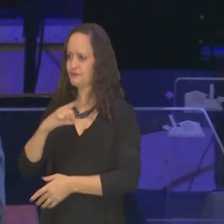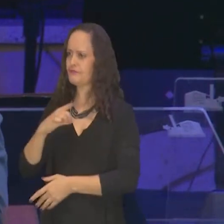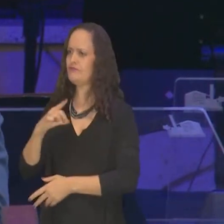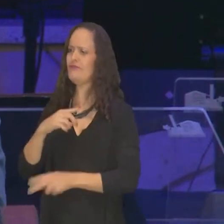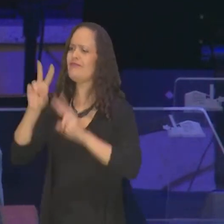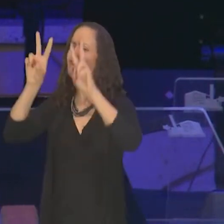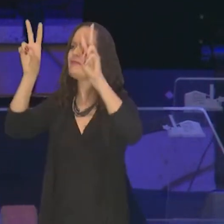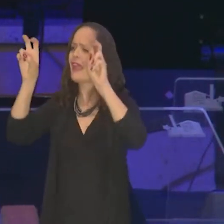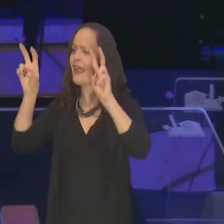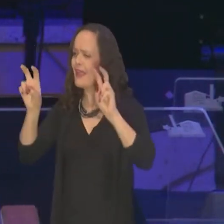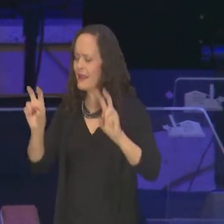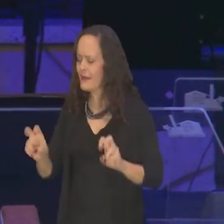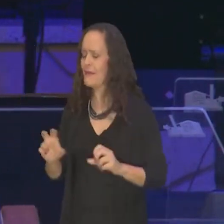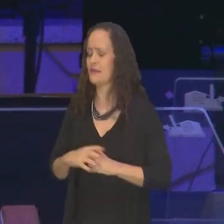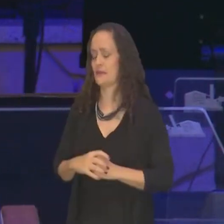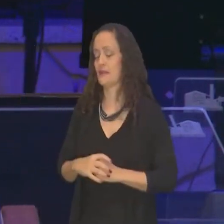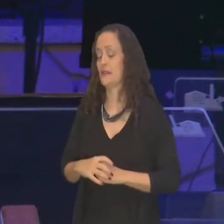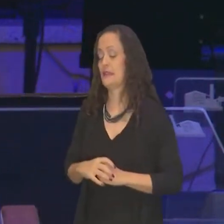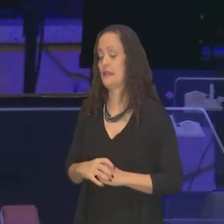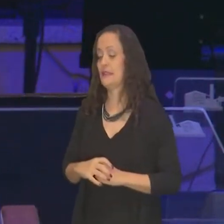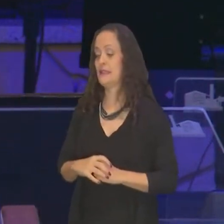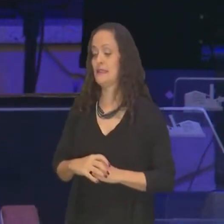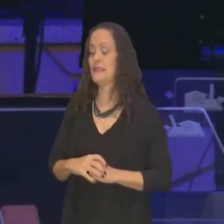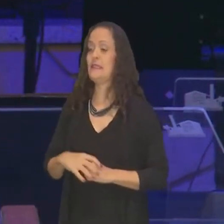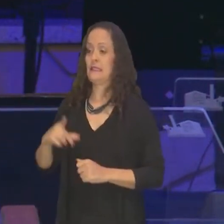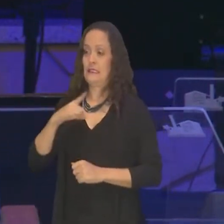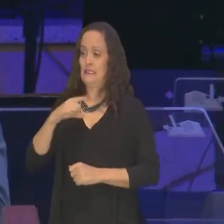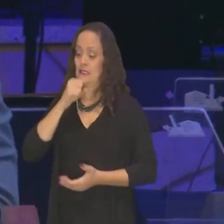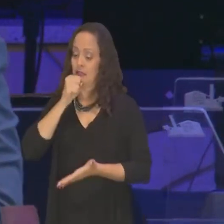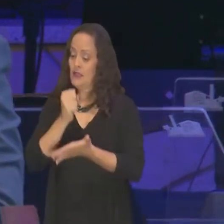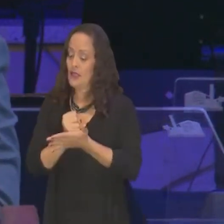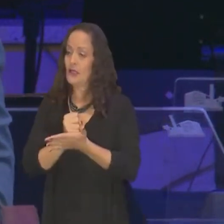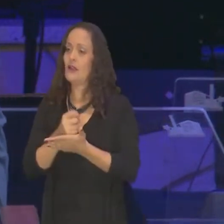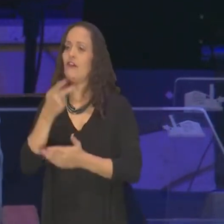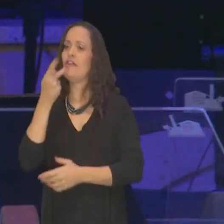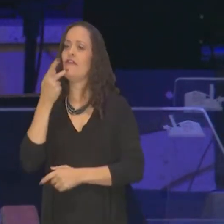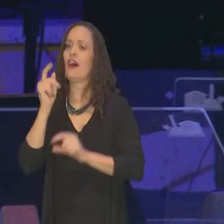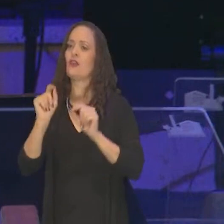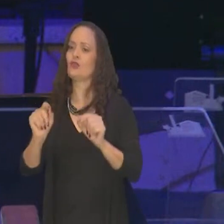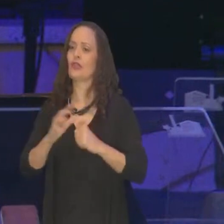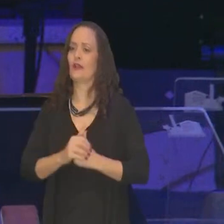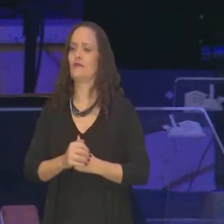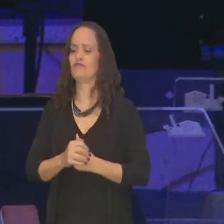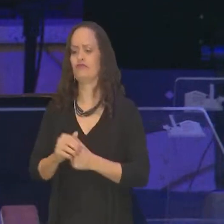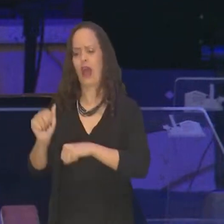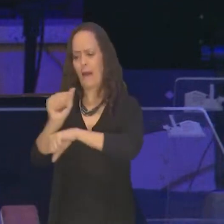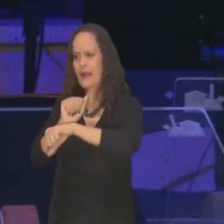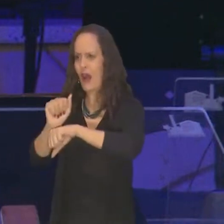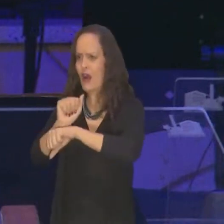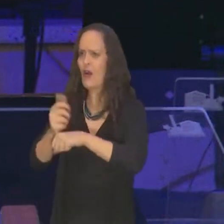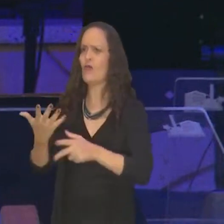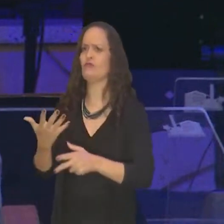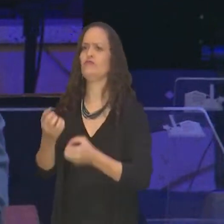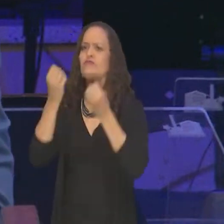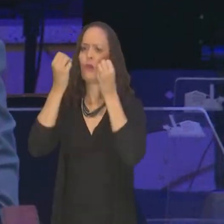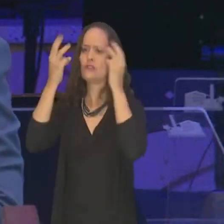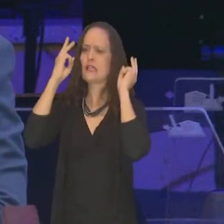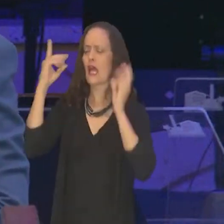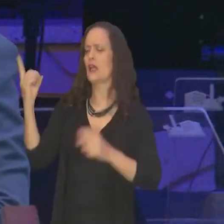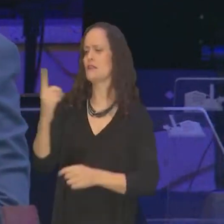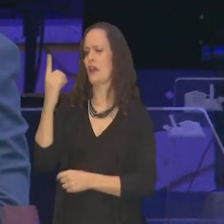e acontecimentos. Nós temos no Antigo Testamento profecias relacionadas a Abraão, a Moisés,